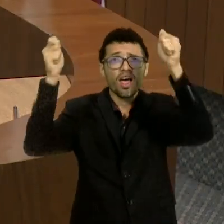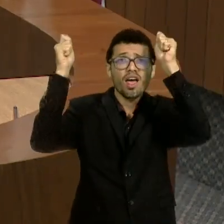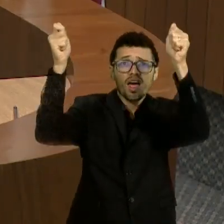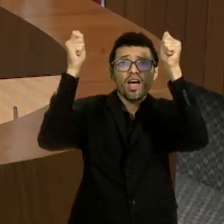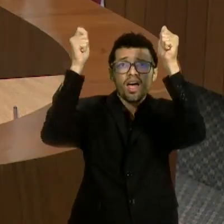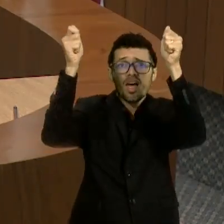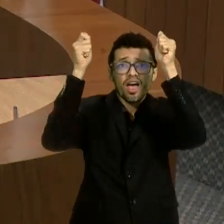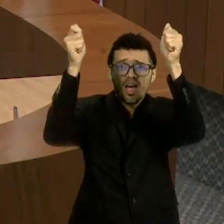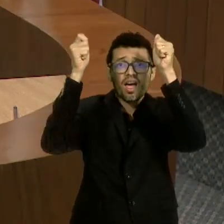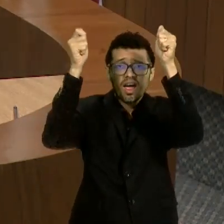são minhas palavras senhor presidente